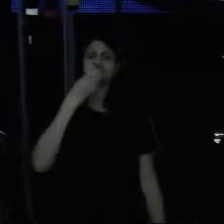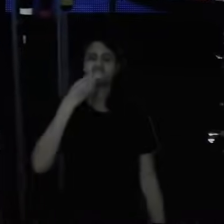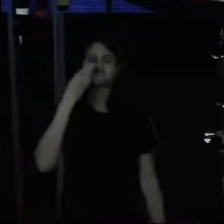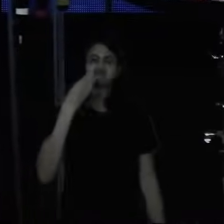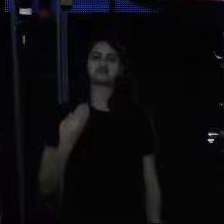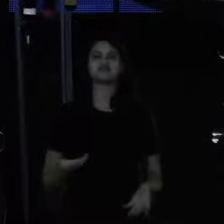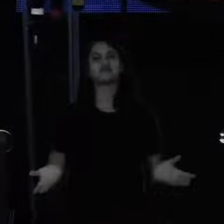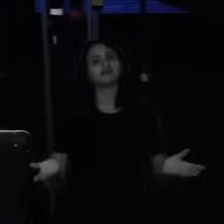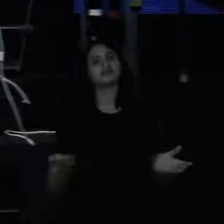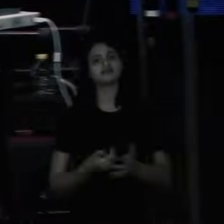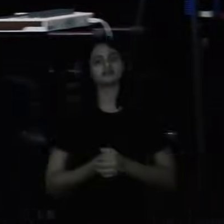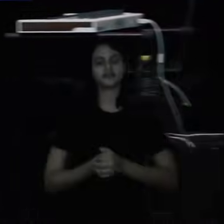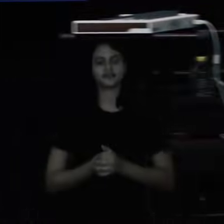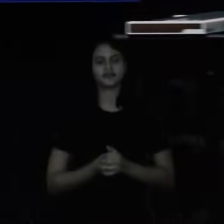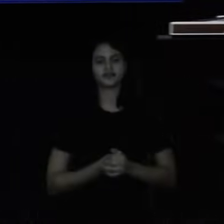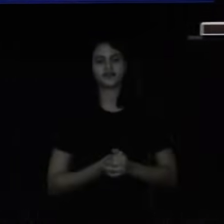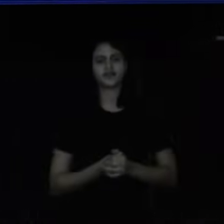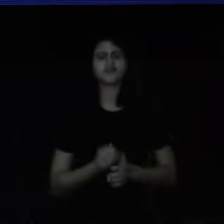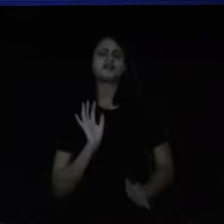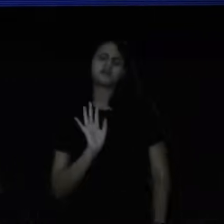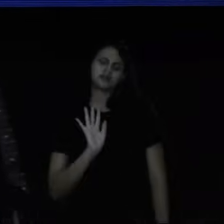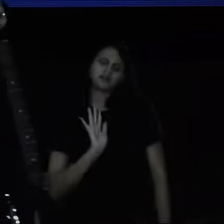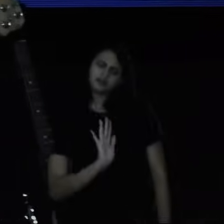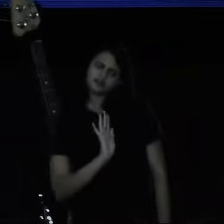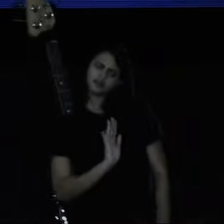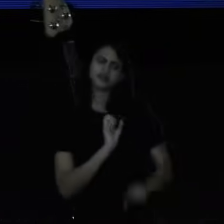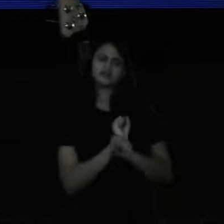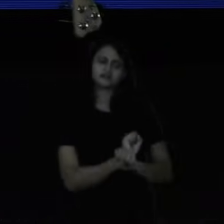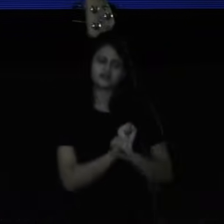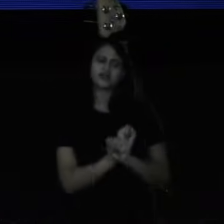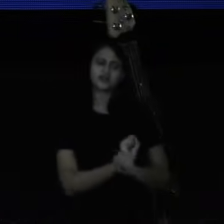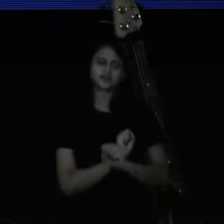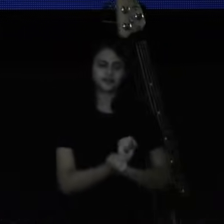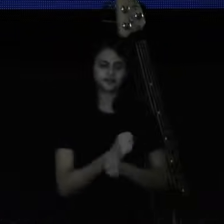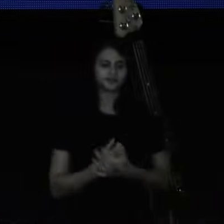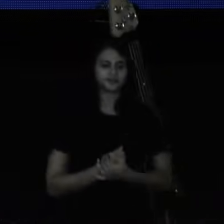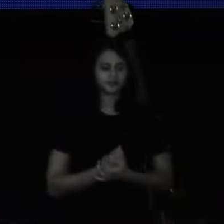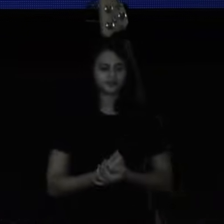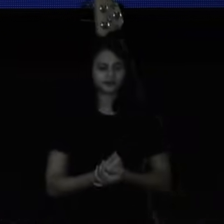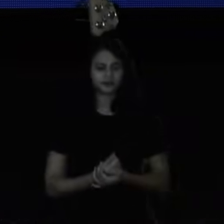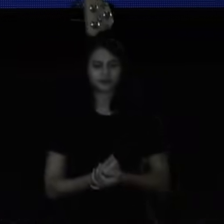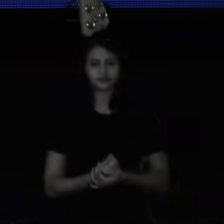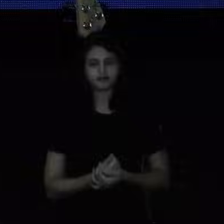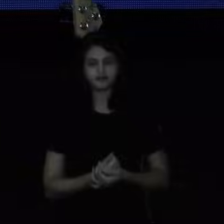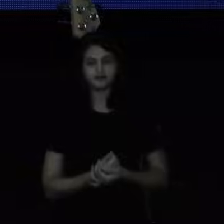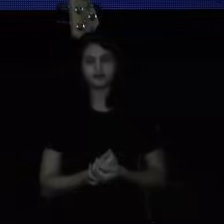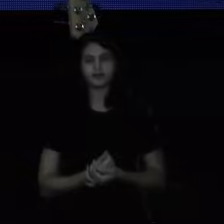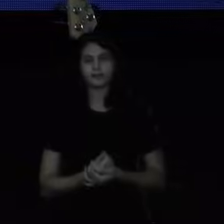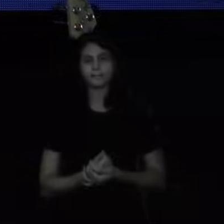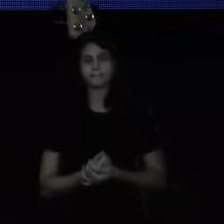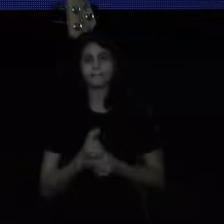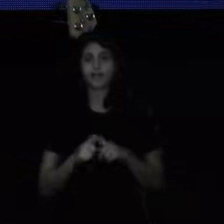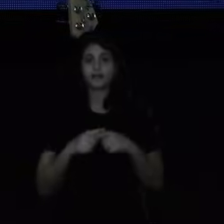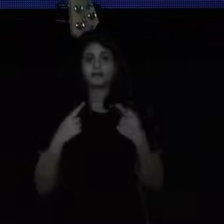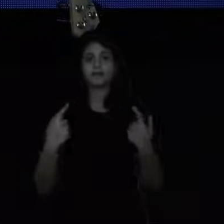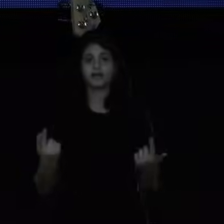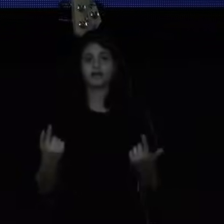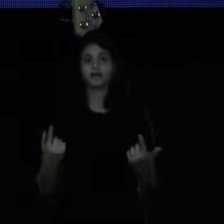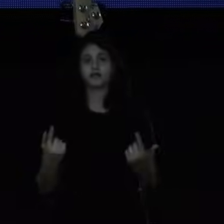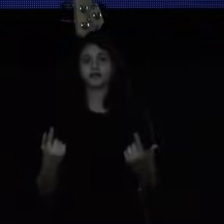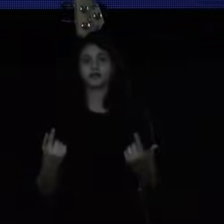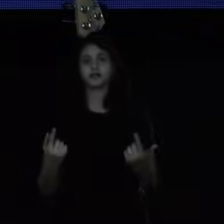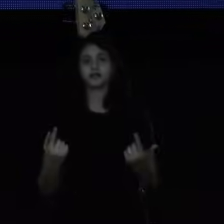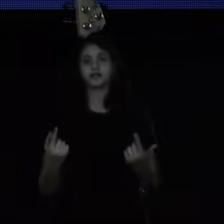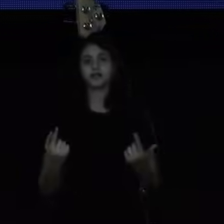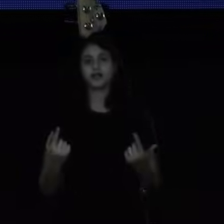Vai. Deixa. Não. Sabe o que é que Jefté fez? Ele aproveitou aquela ocasião